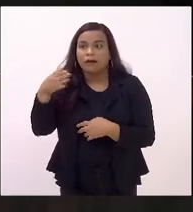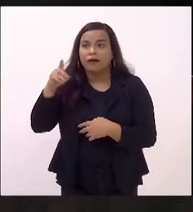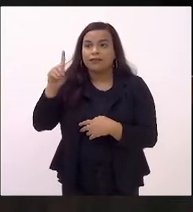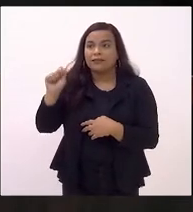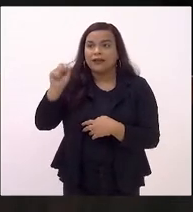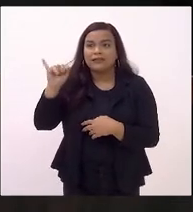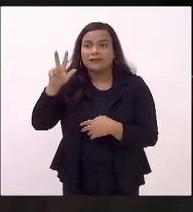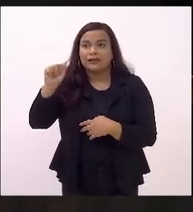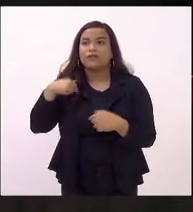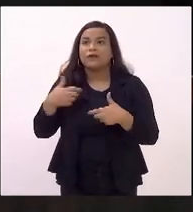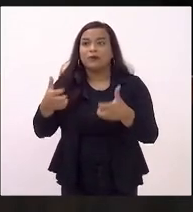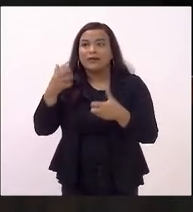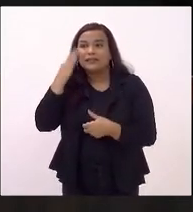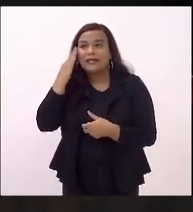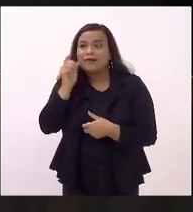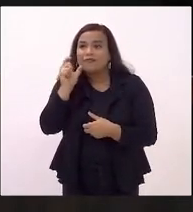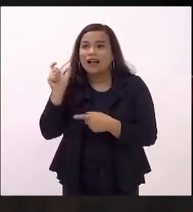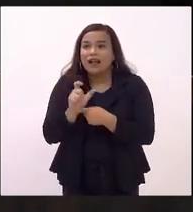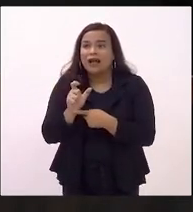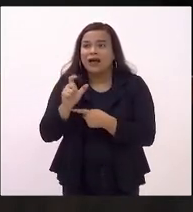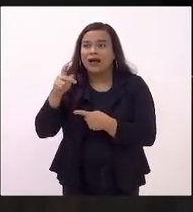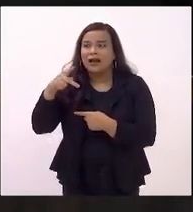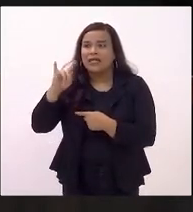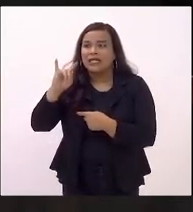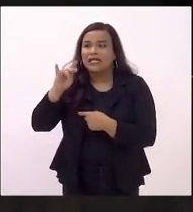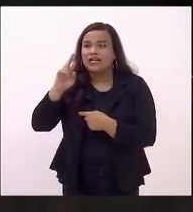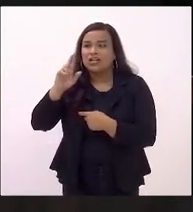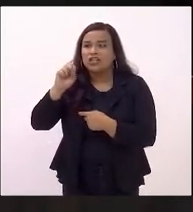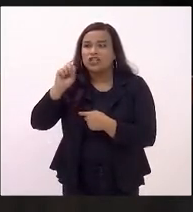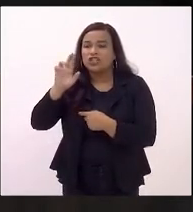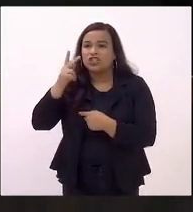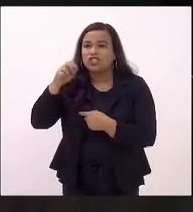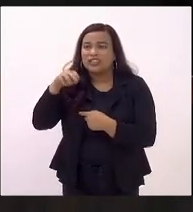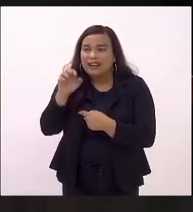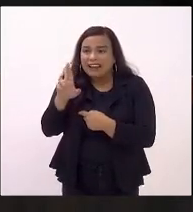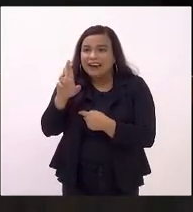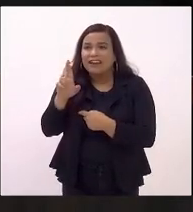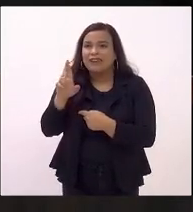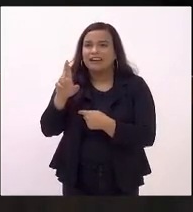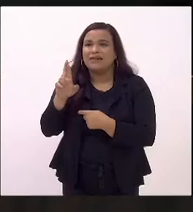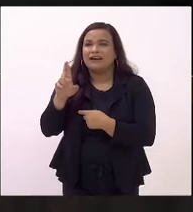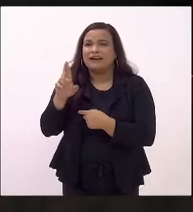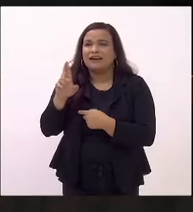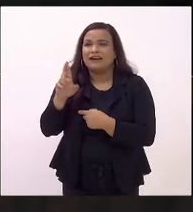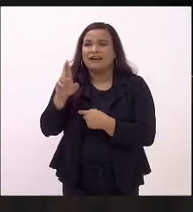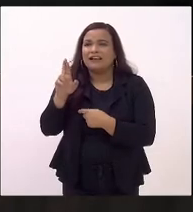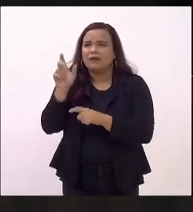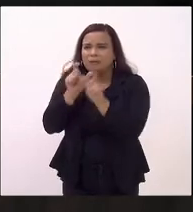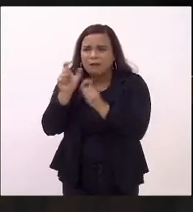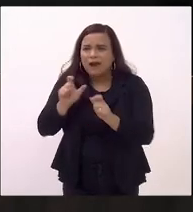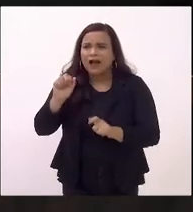falar direito, mas eu não sei, Kirchner, pode ser? Yala Oxá, Ilê, Axé, Oxum, Omin,